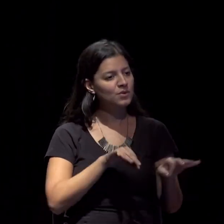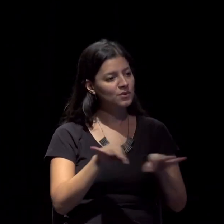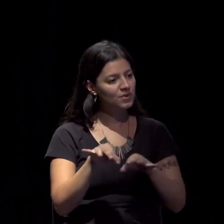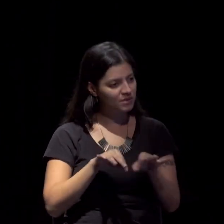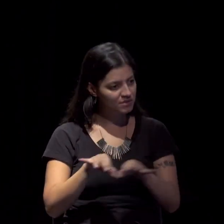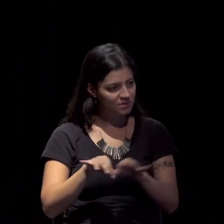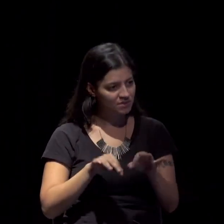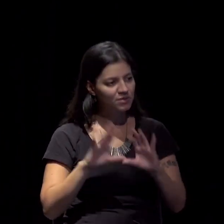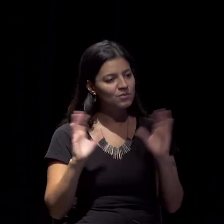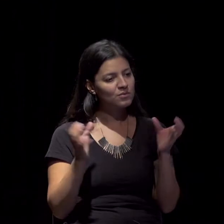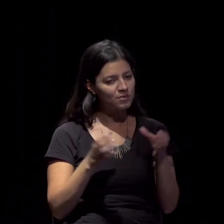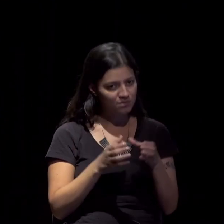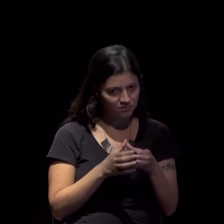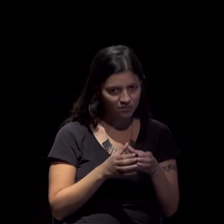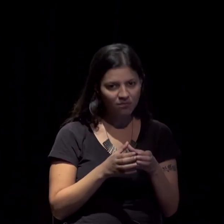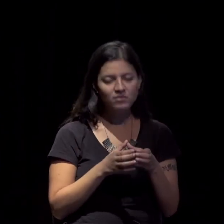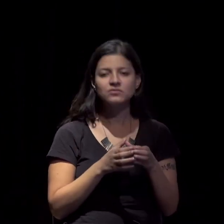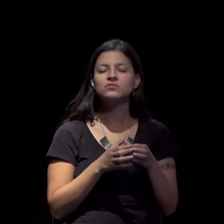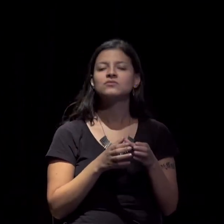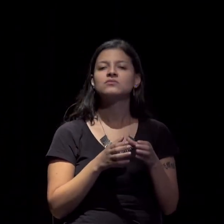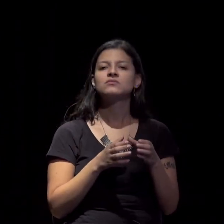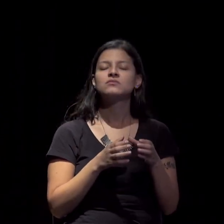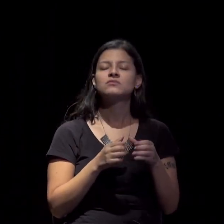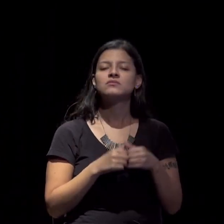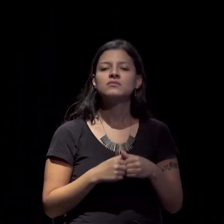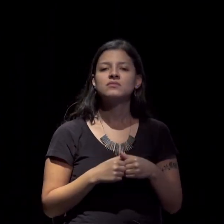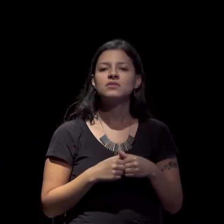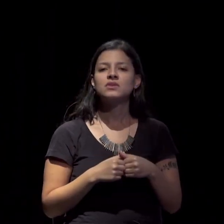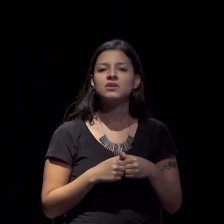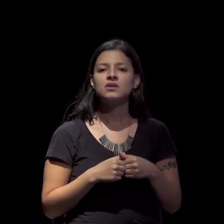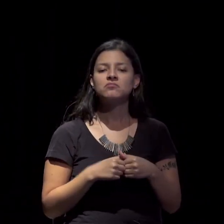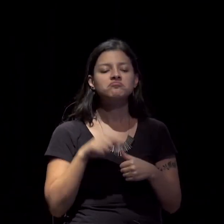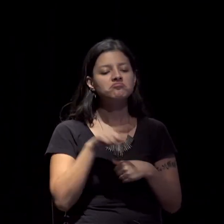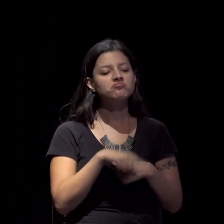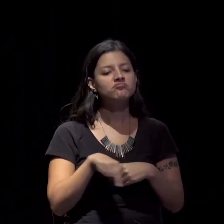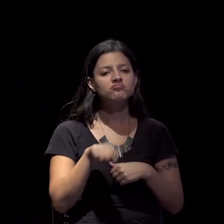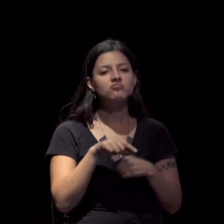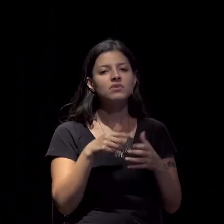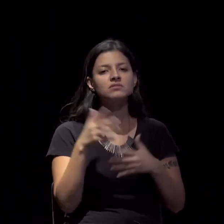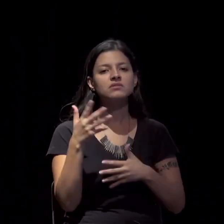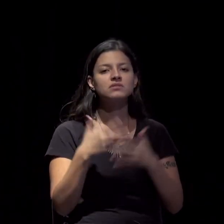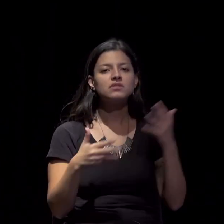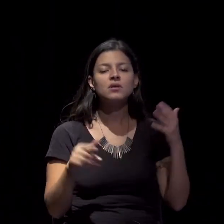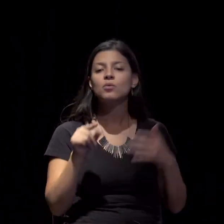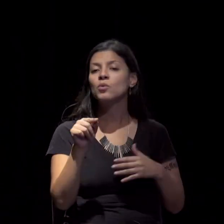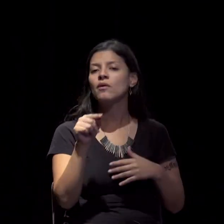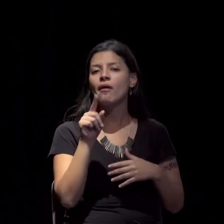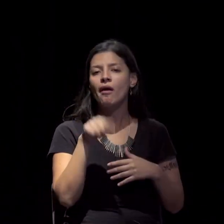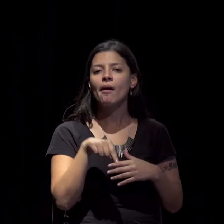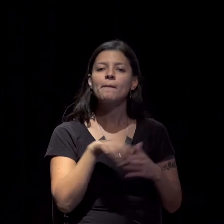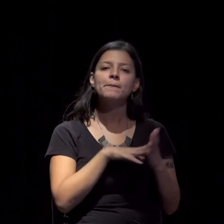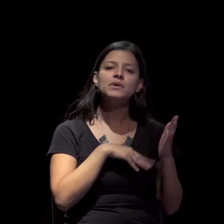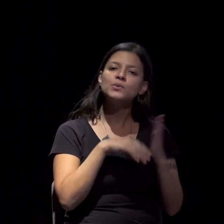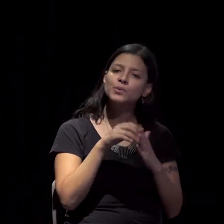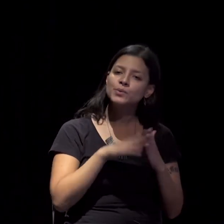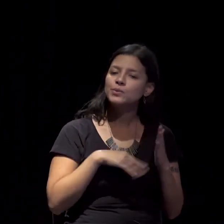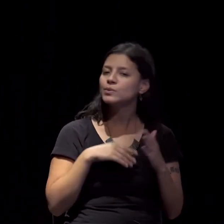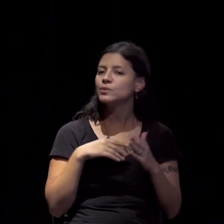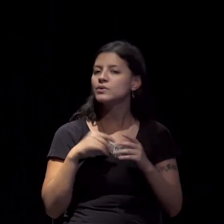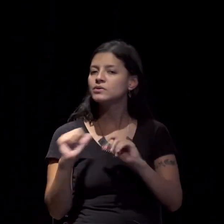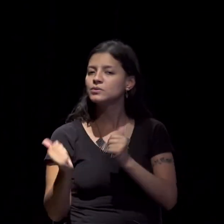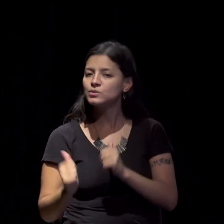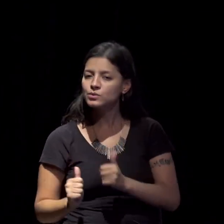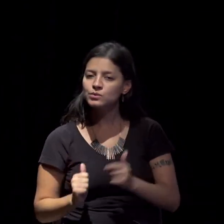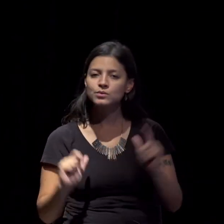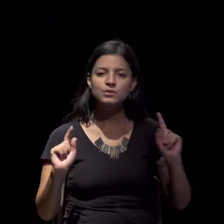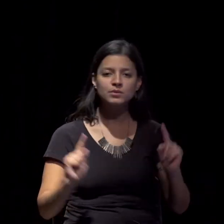das comunidades, dos grupos sociais, sistemas nos quais a pintura, a escultura, a música e a dança